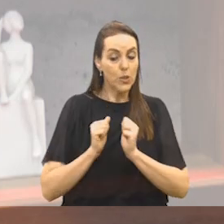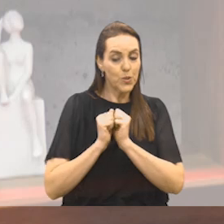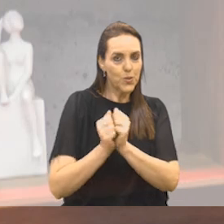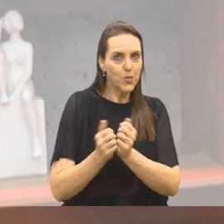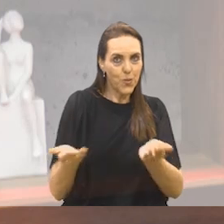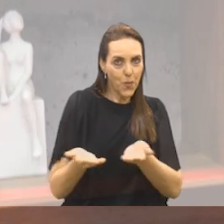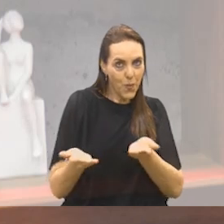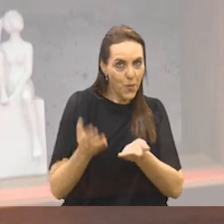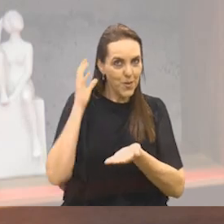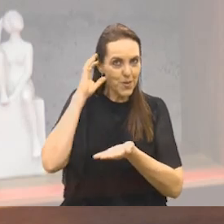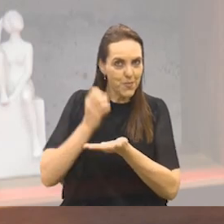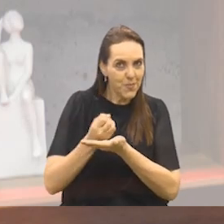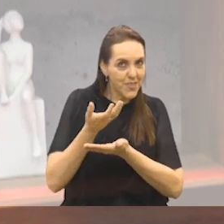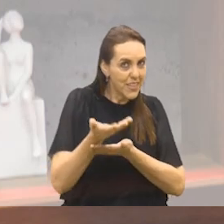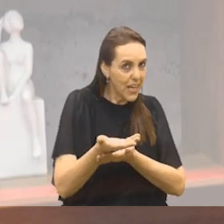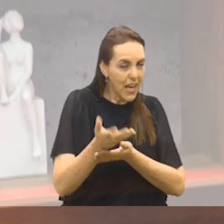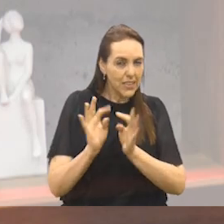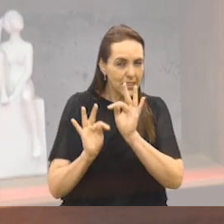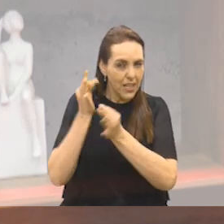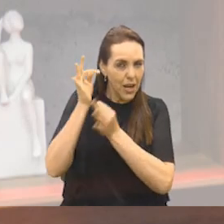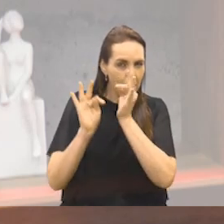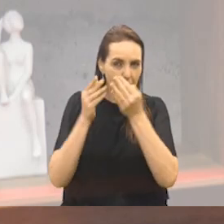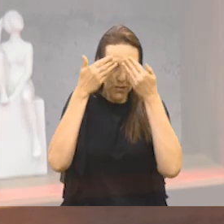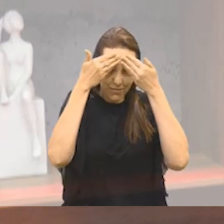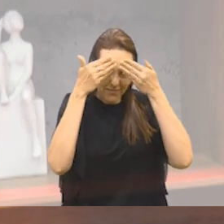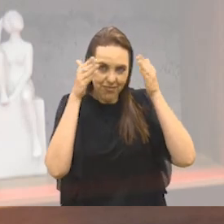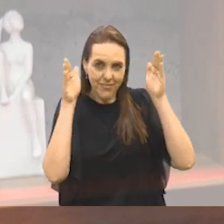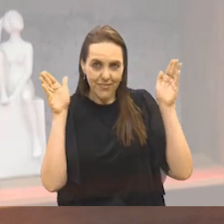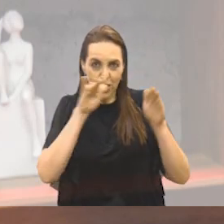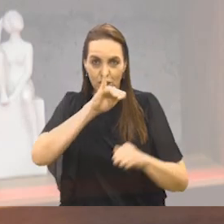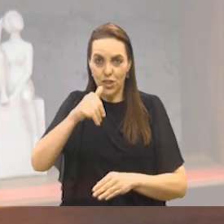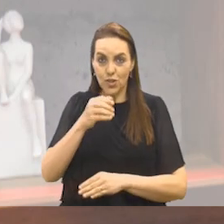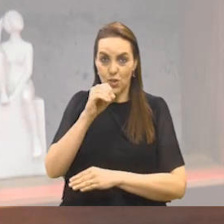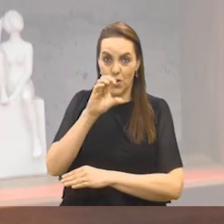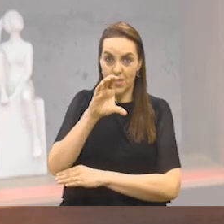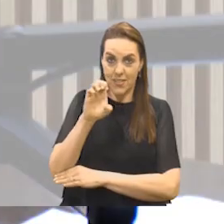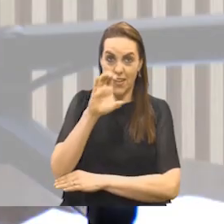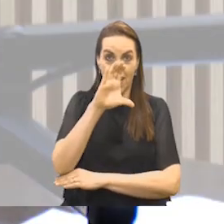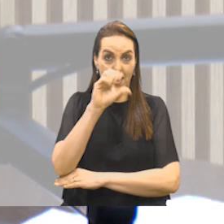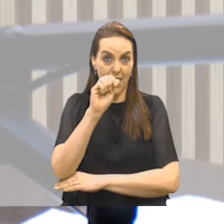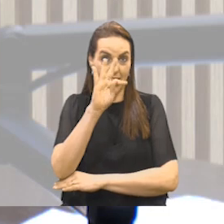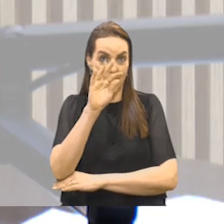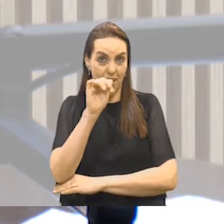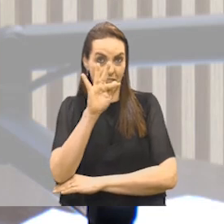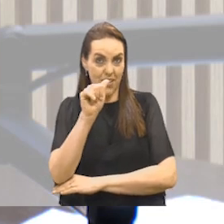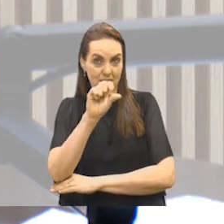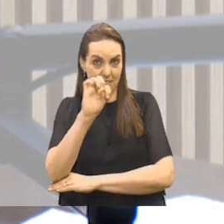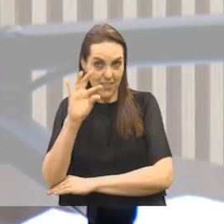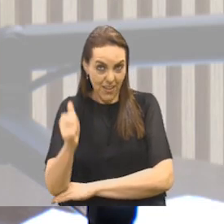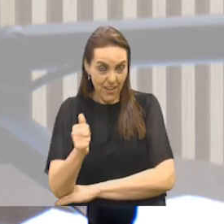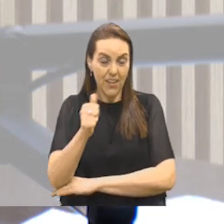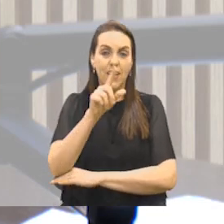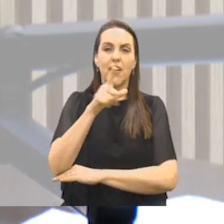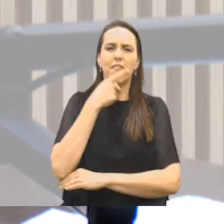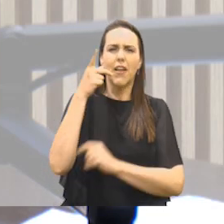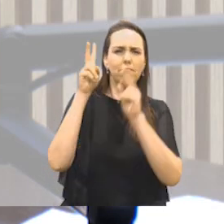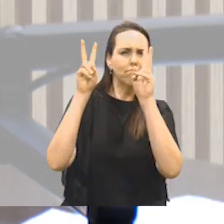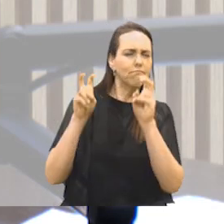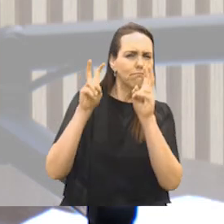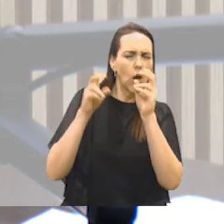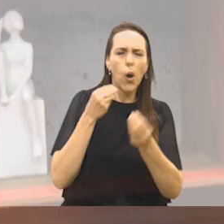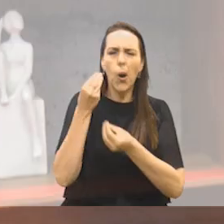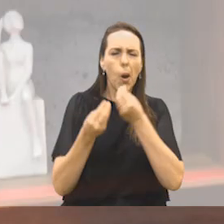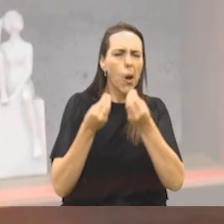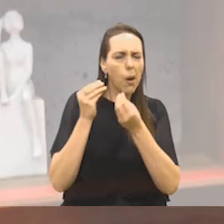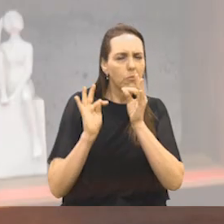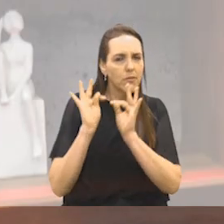direito. Quem está comigo hoje nesse podcast é a terapeuta holística Josi Catafesta e nós vamos falar mais